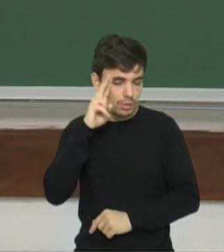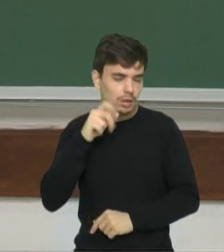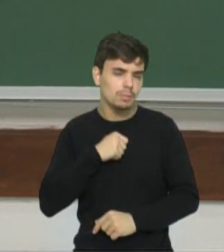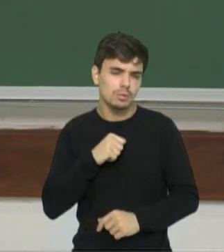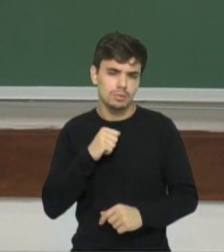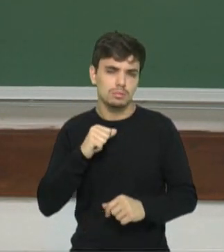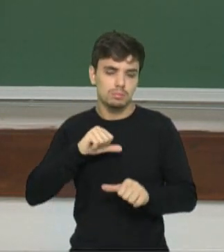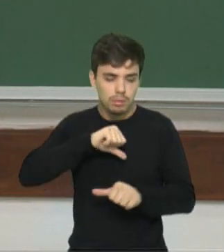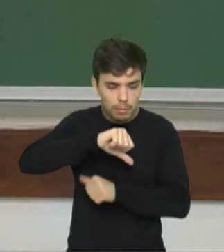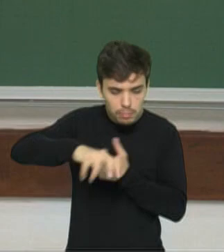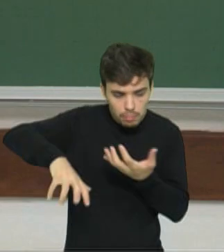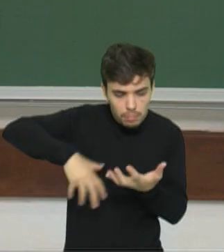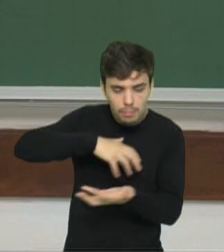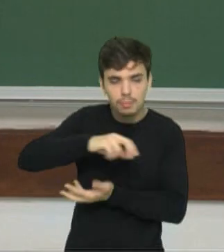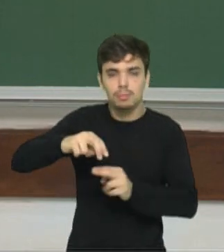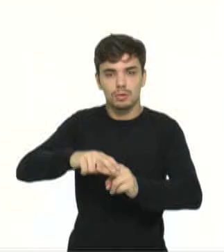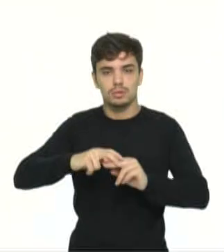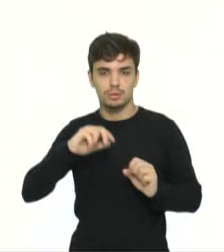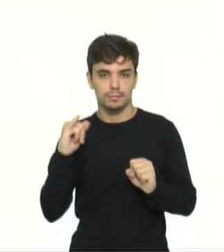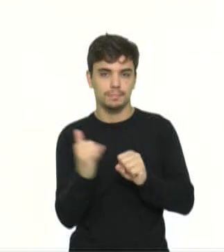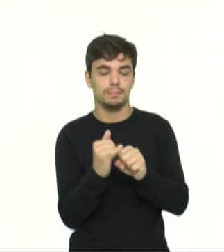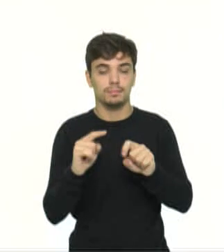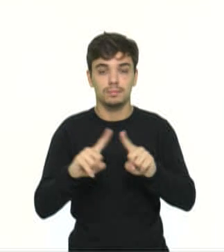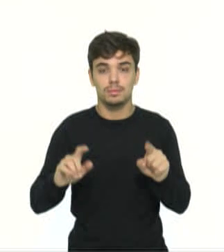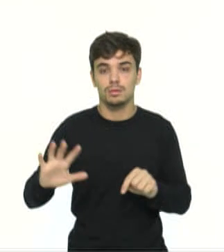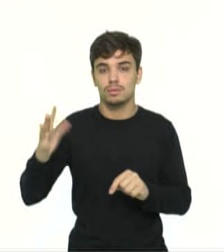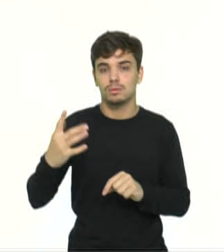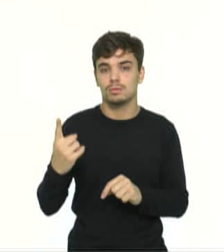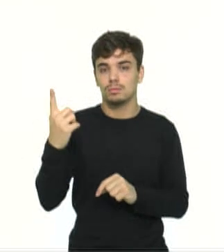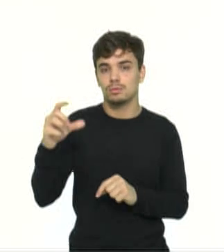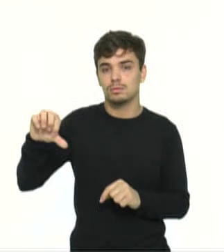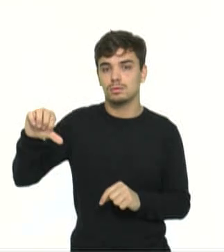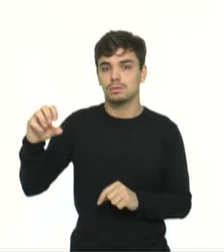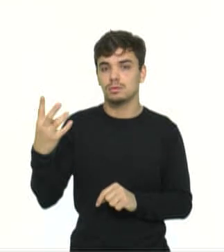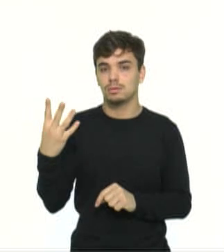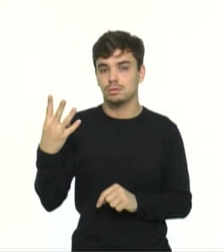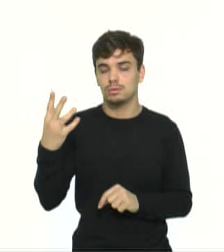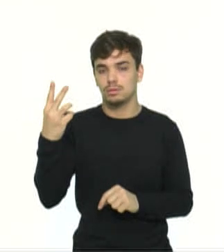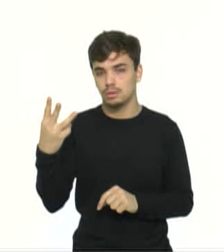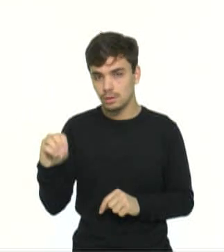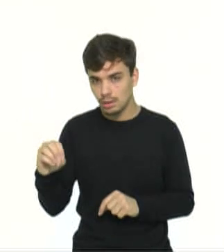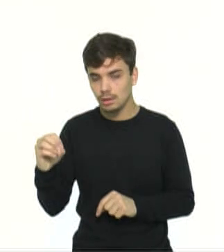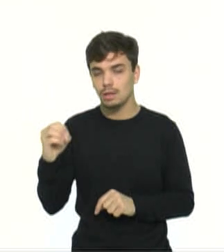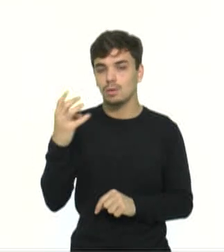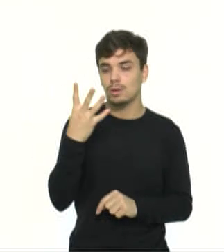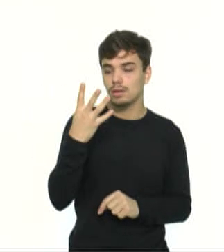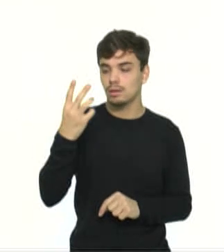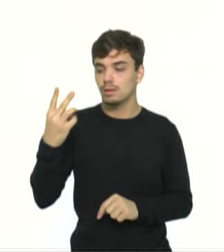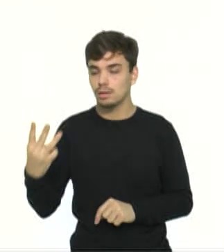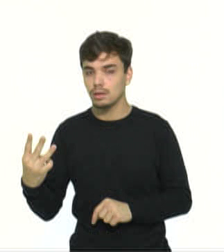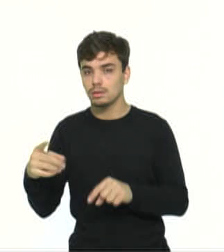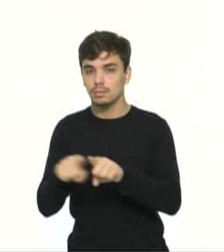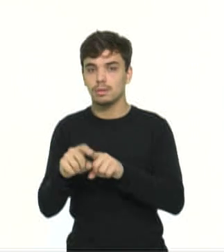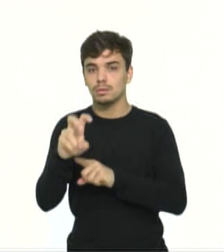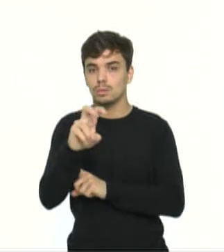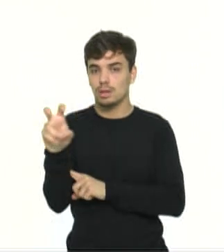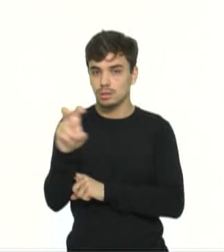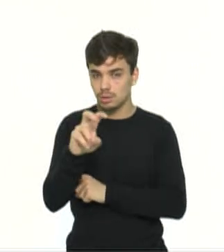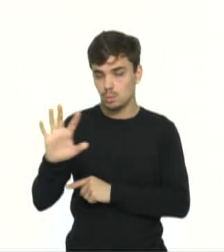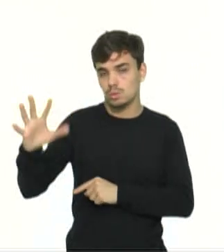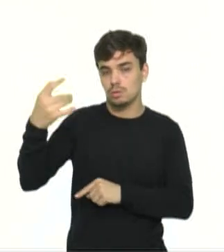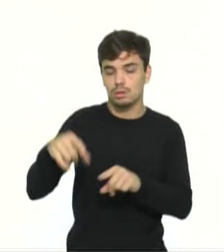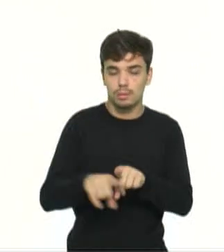com relação a esses golpes, né? Aconteceu em 1930, 1943, 1955, né?